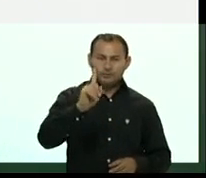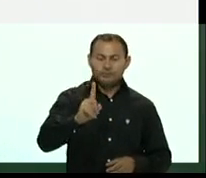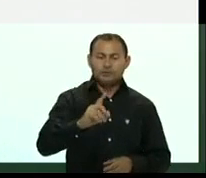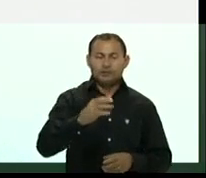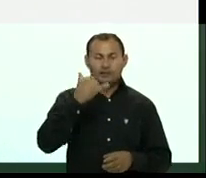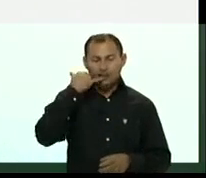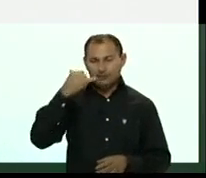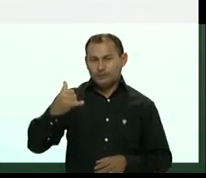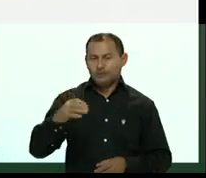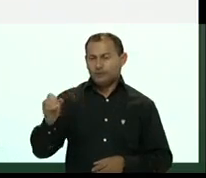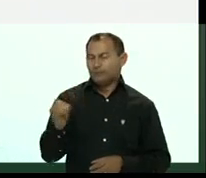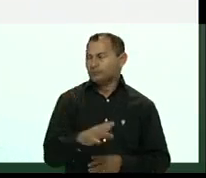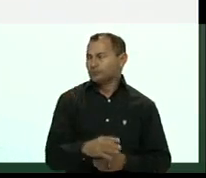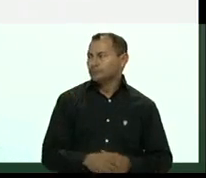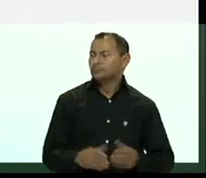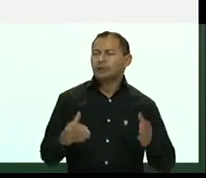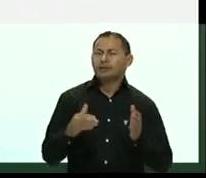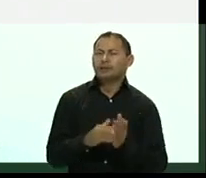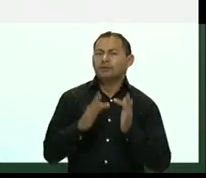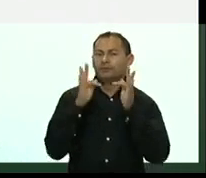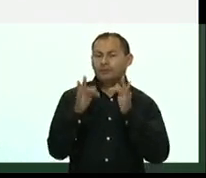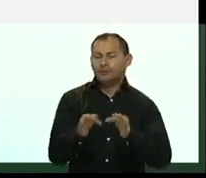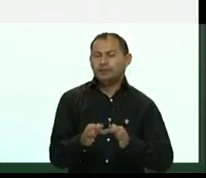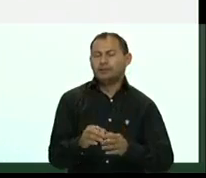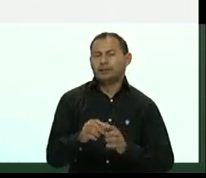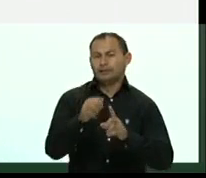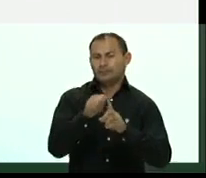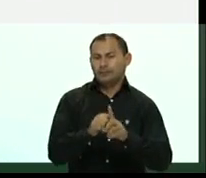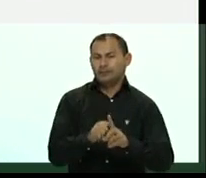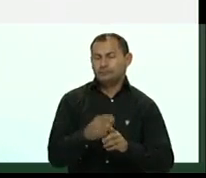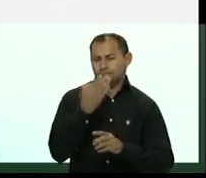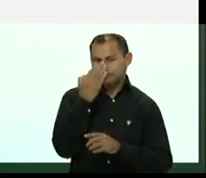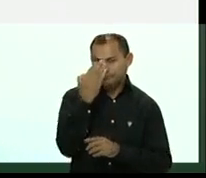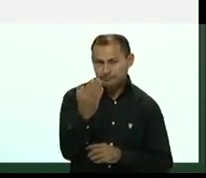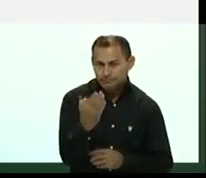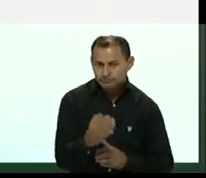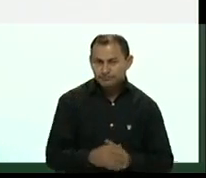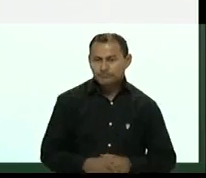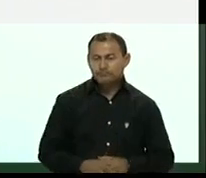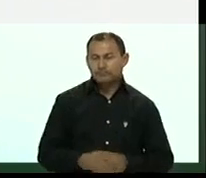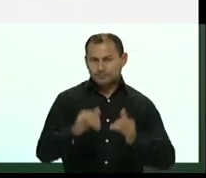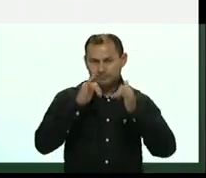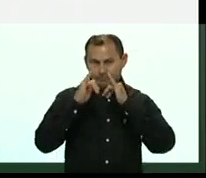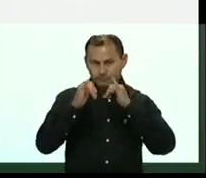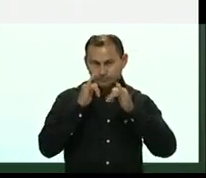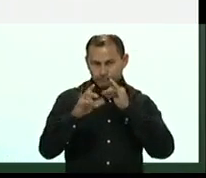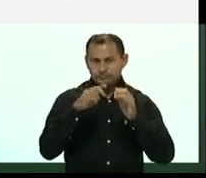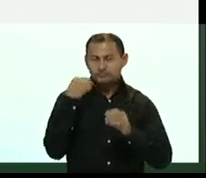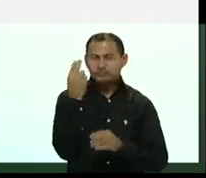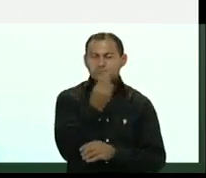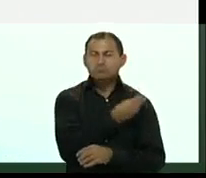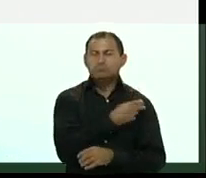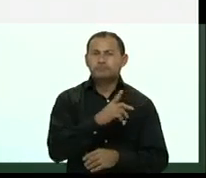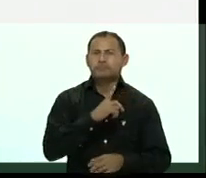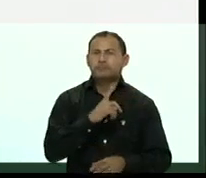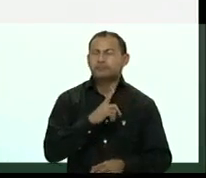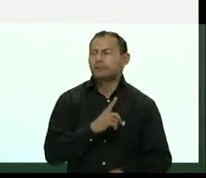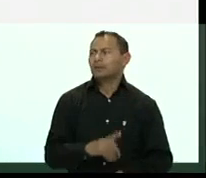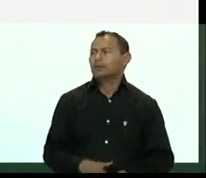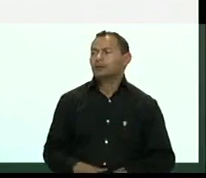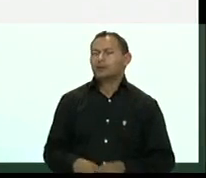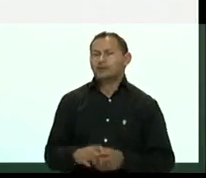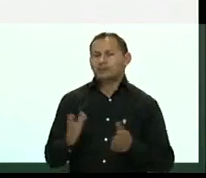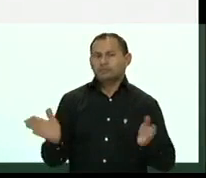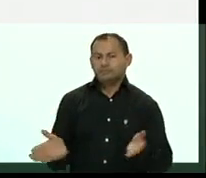linha telefônica nova até o final daquele mês. Então, diante dessas informações que nós temos